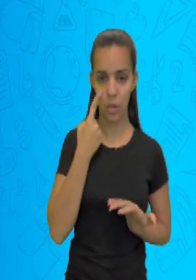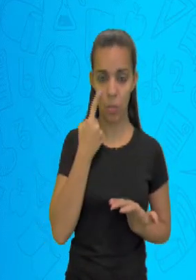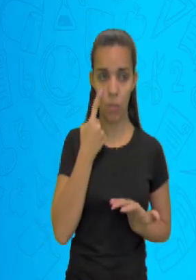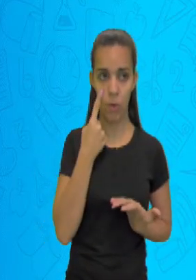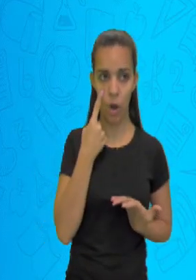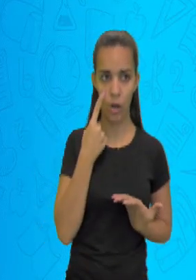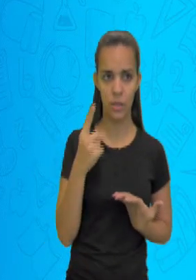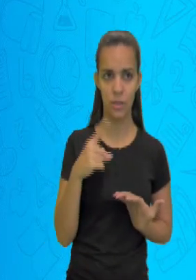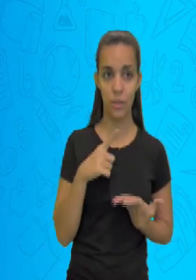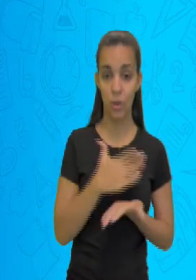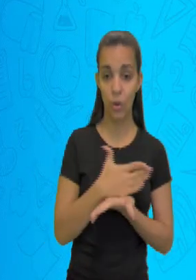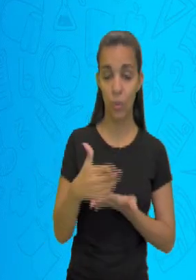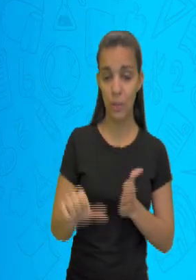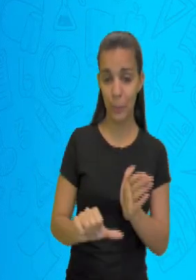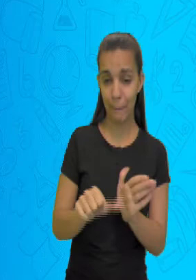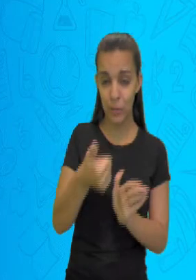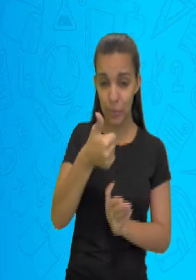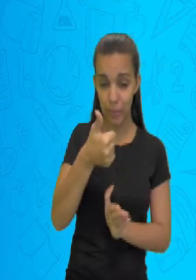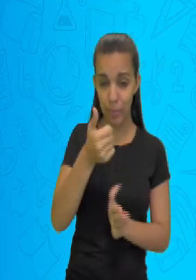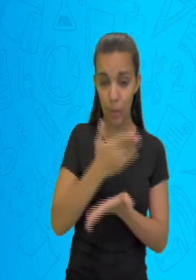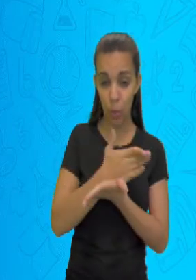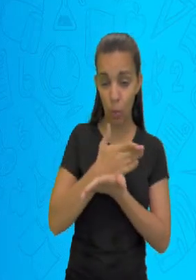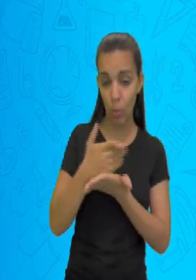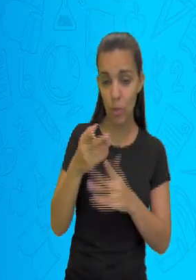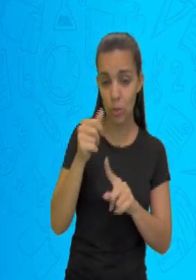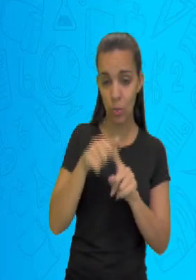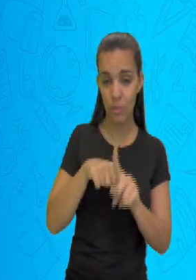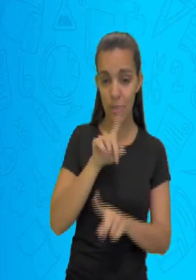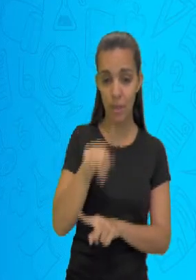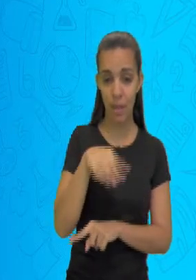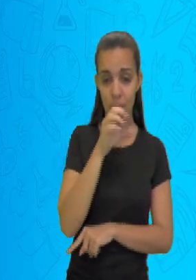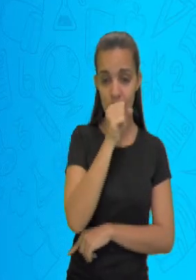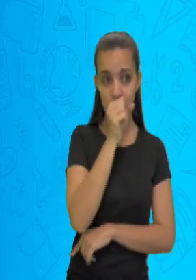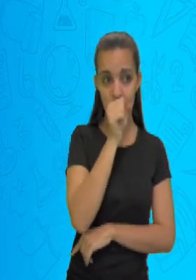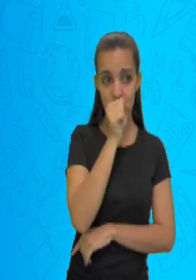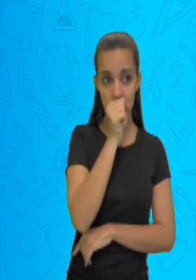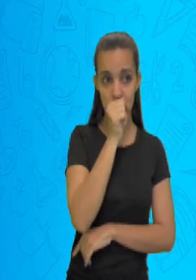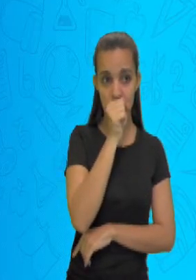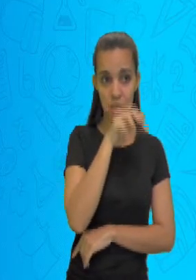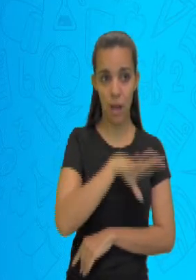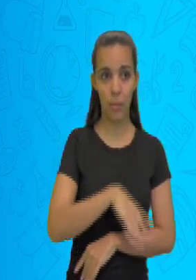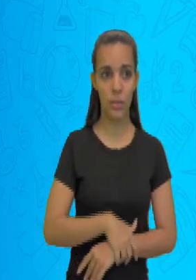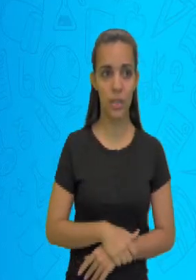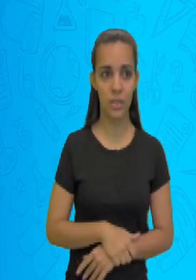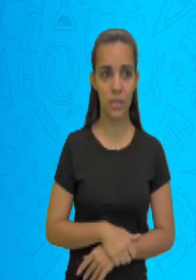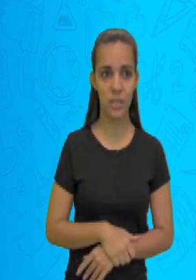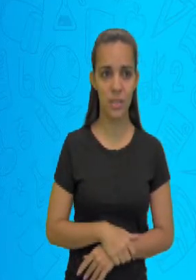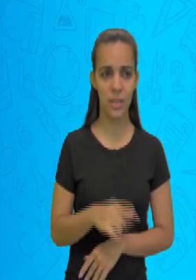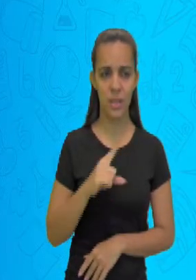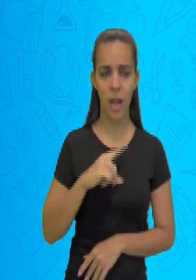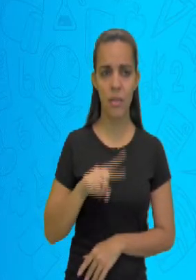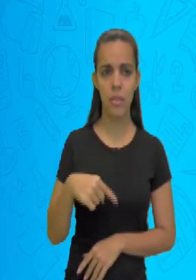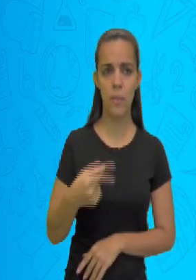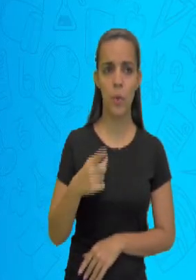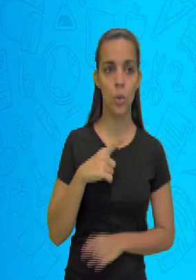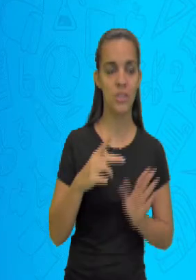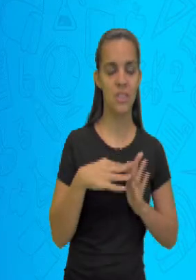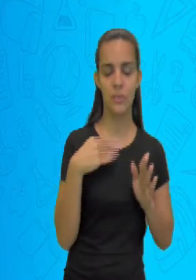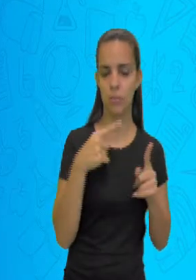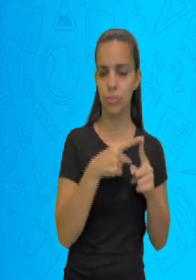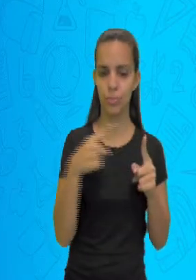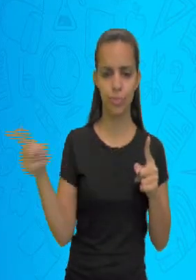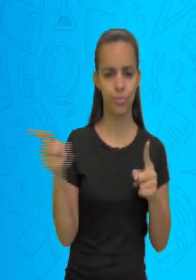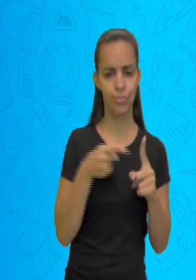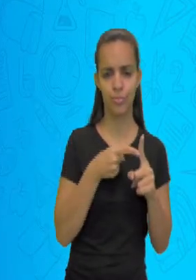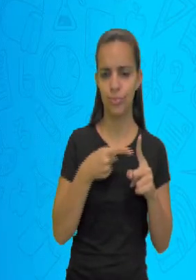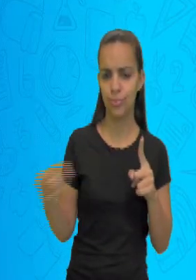foi no sábado. Então, essa semana, ela não foi uma semana completa. E aí, depois,